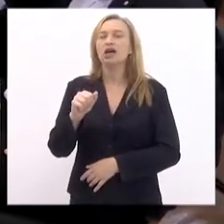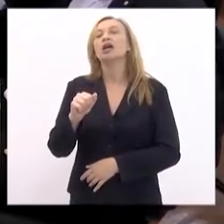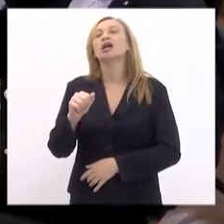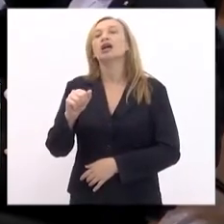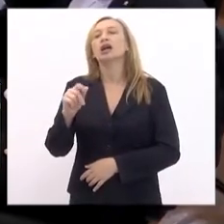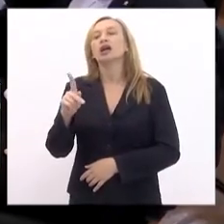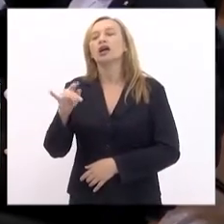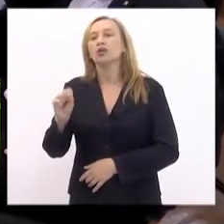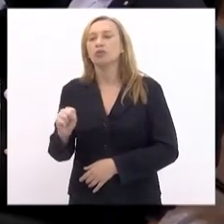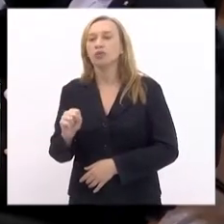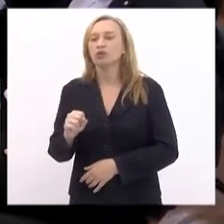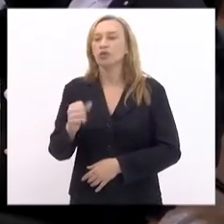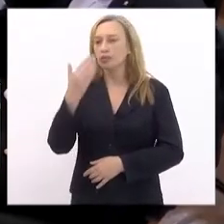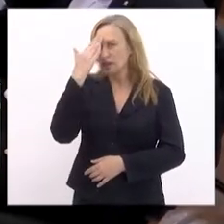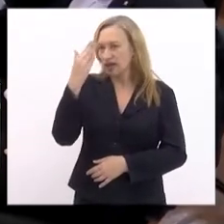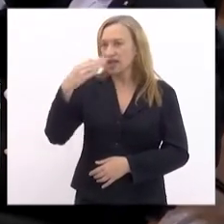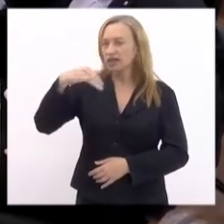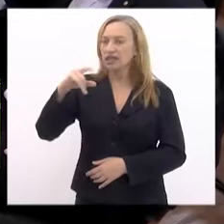está com você.